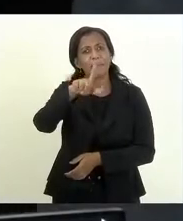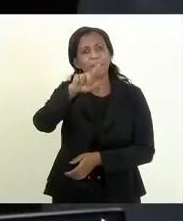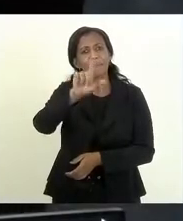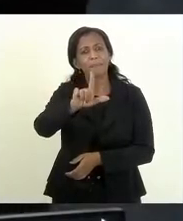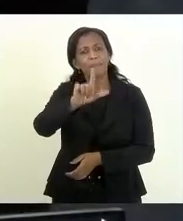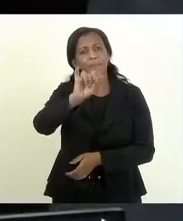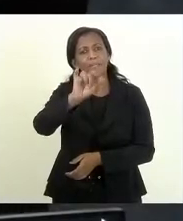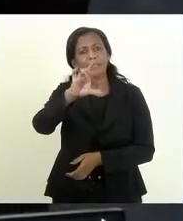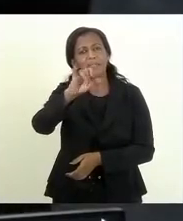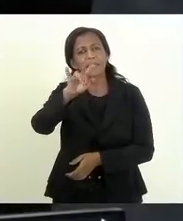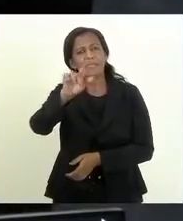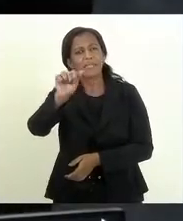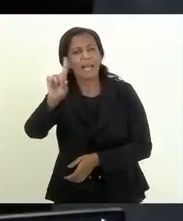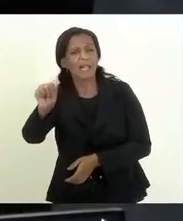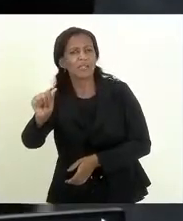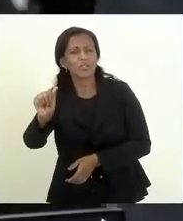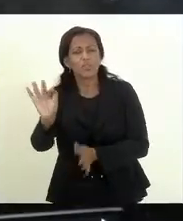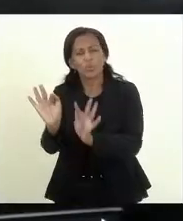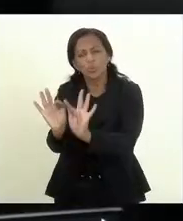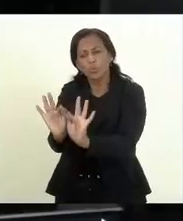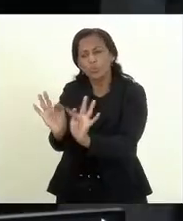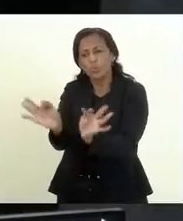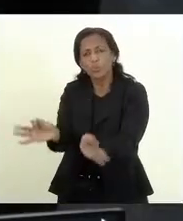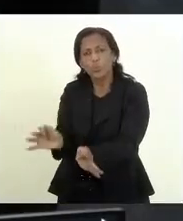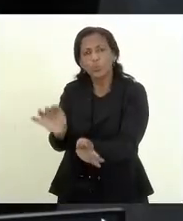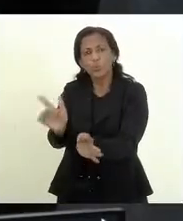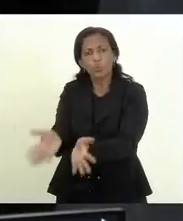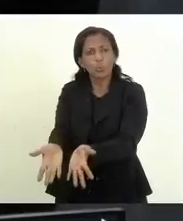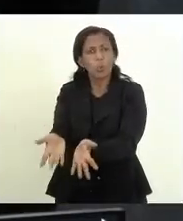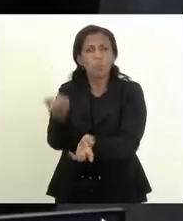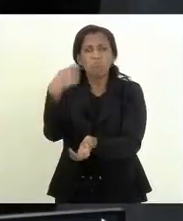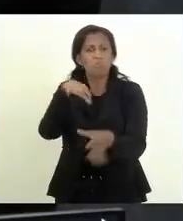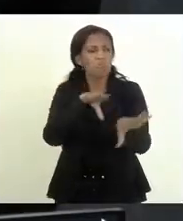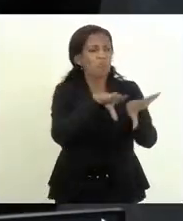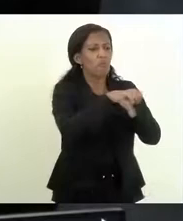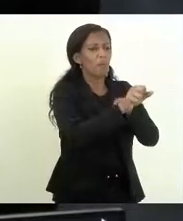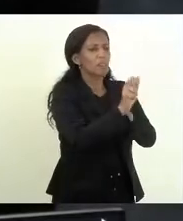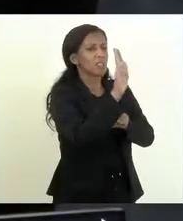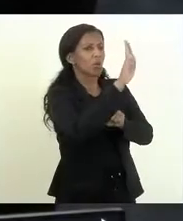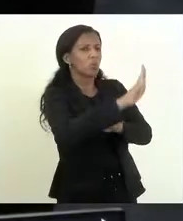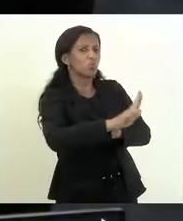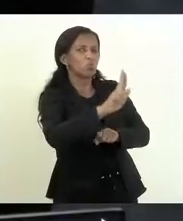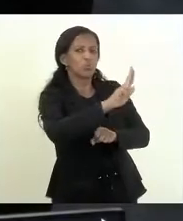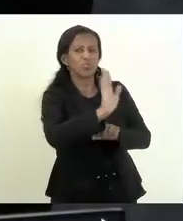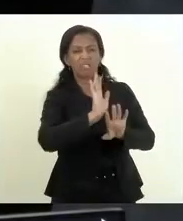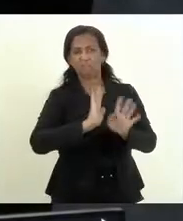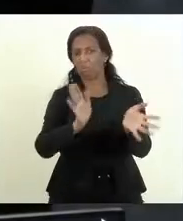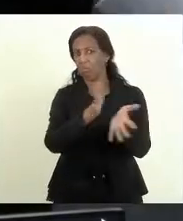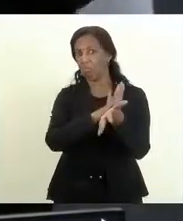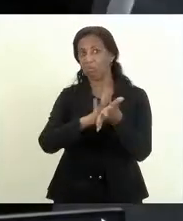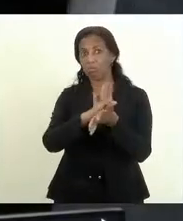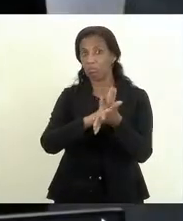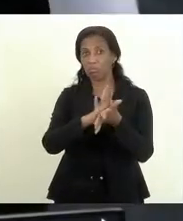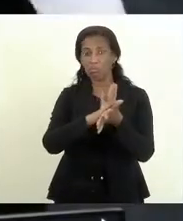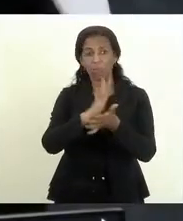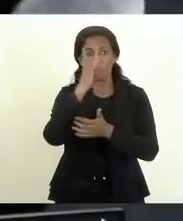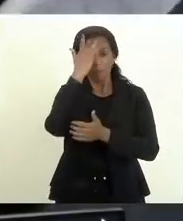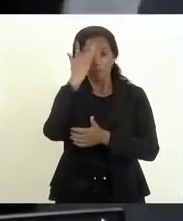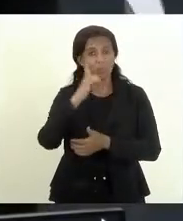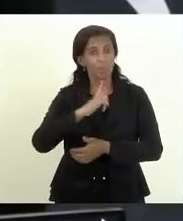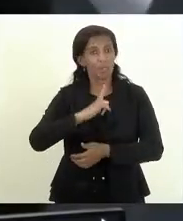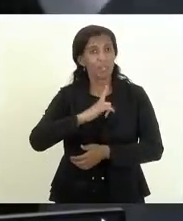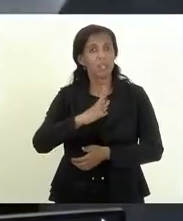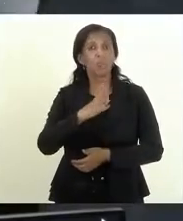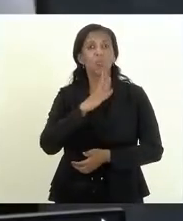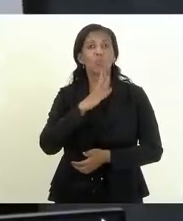conhecimentos teológicos, nem tampouco universidades, e que levam ao